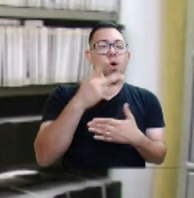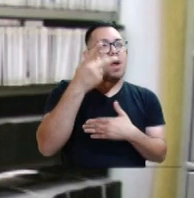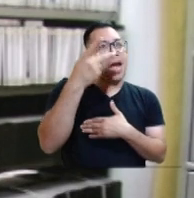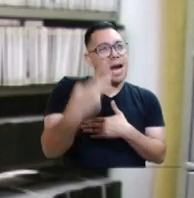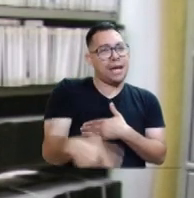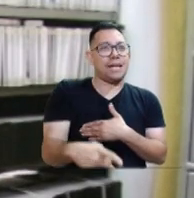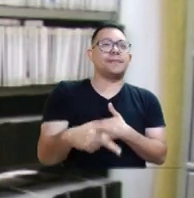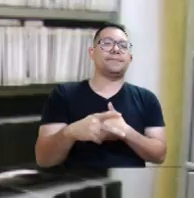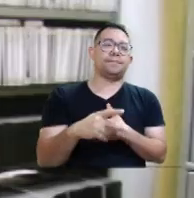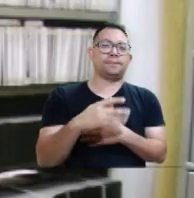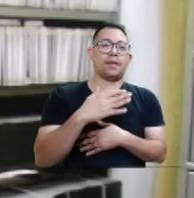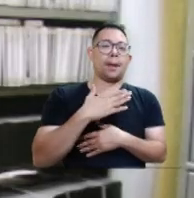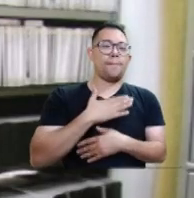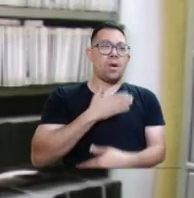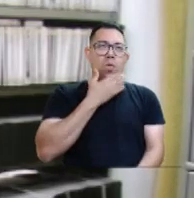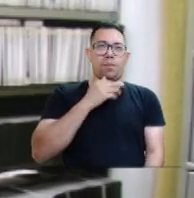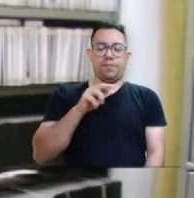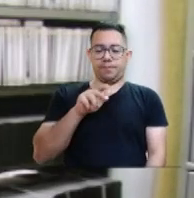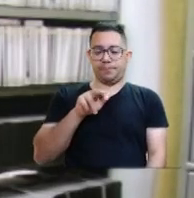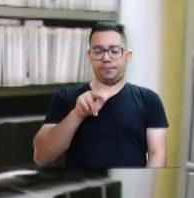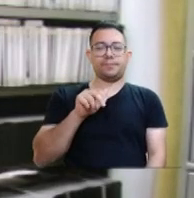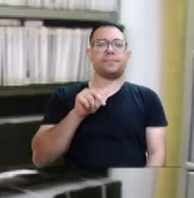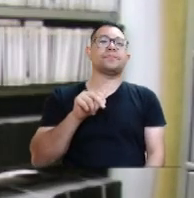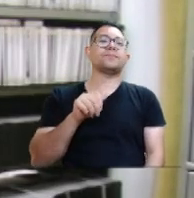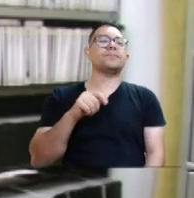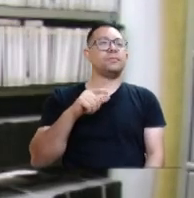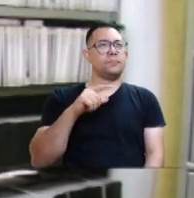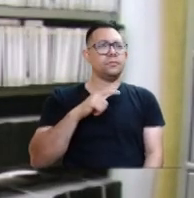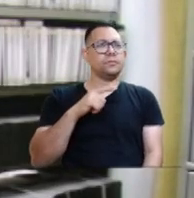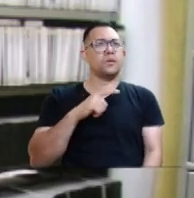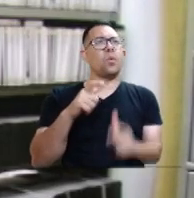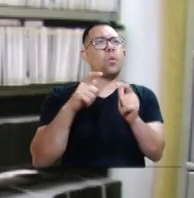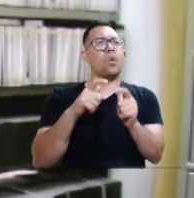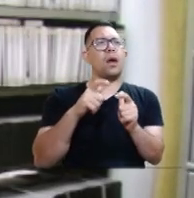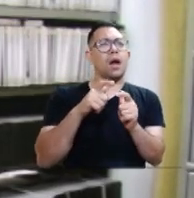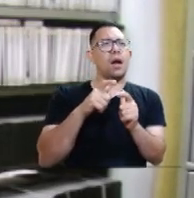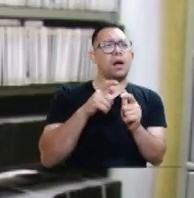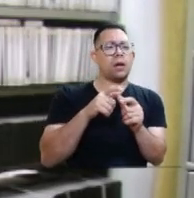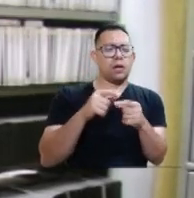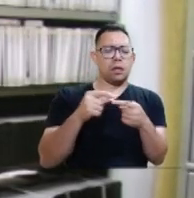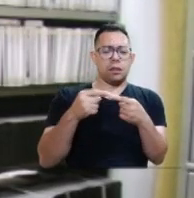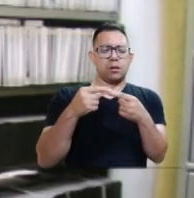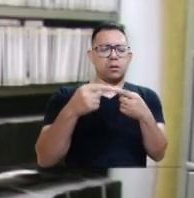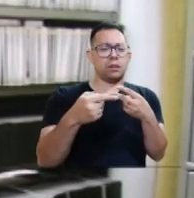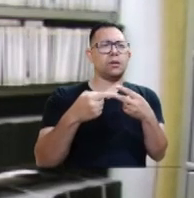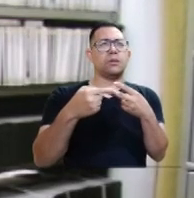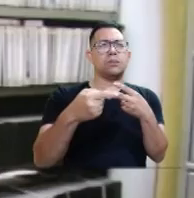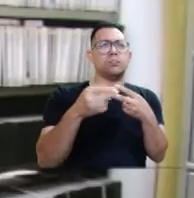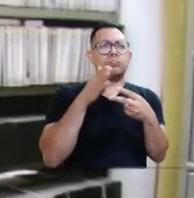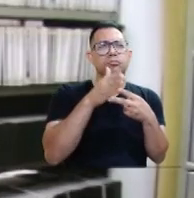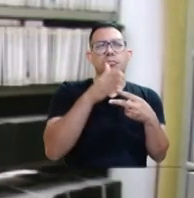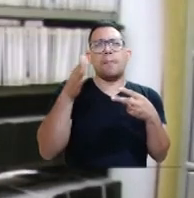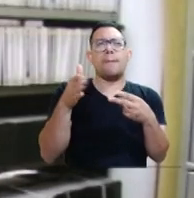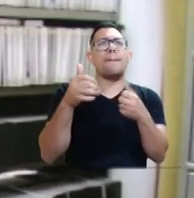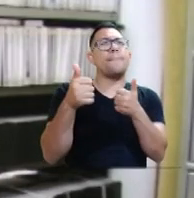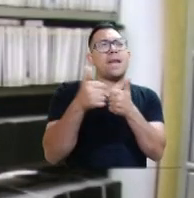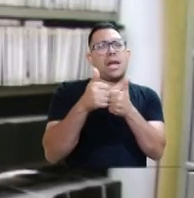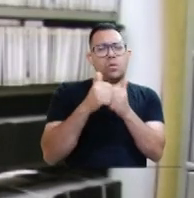da gramofone começou com meu irmão. Meu irmão frequentava uma locadora aqui perto, né? 2 ruas aqui para